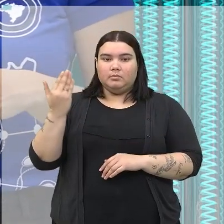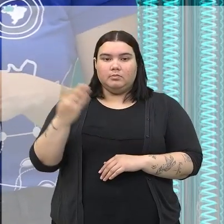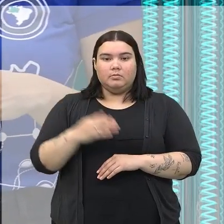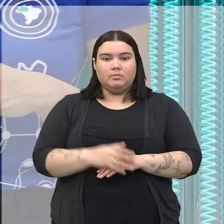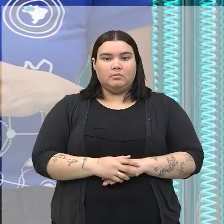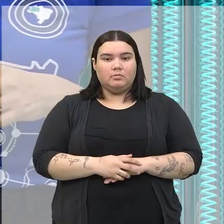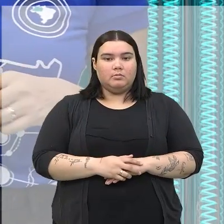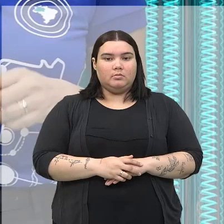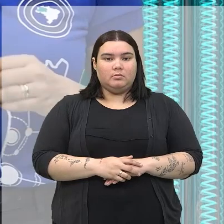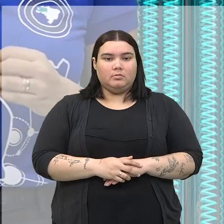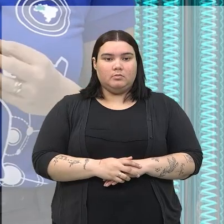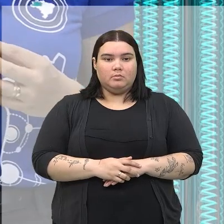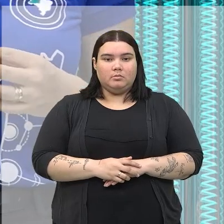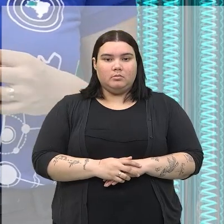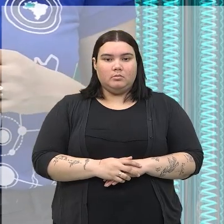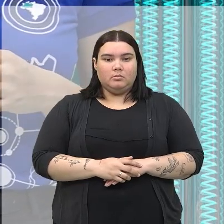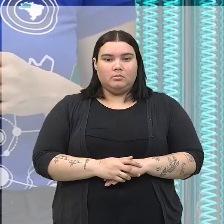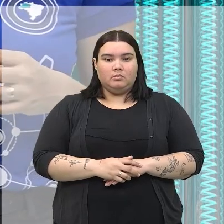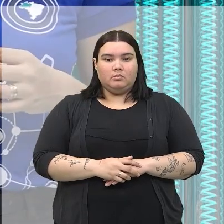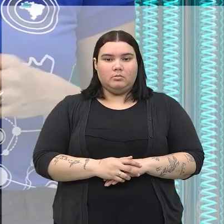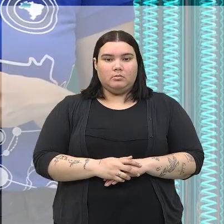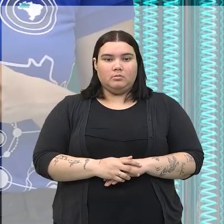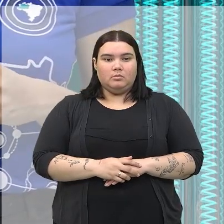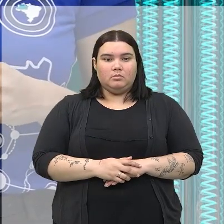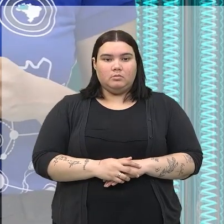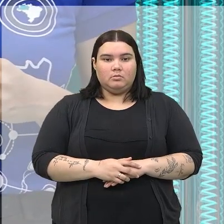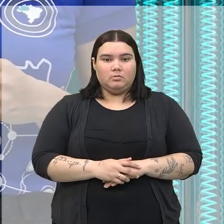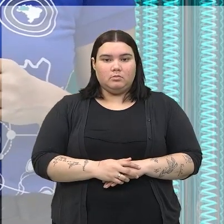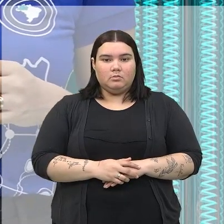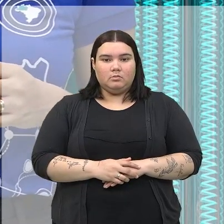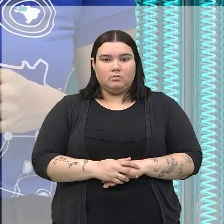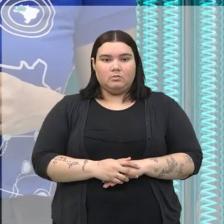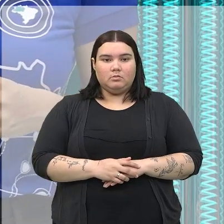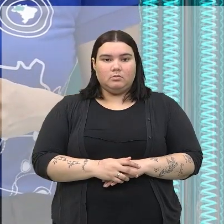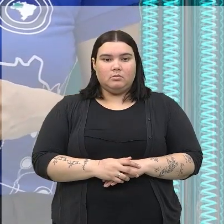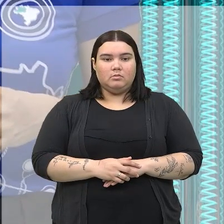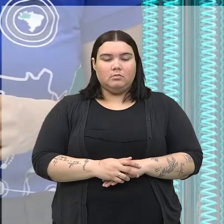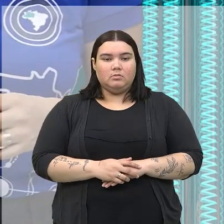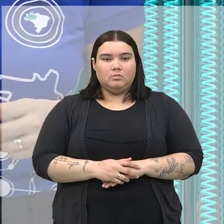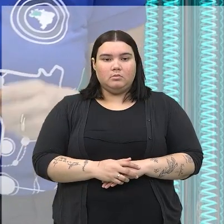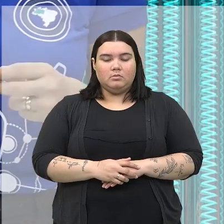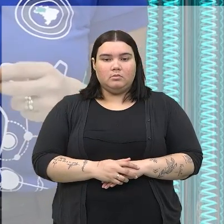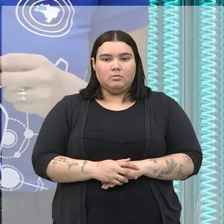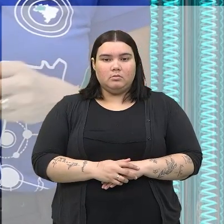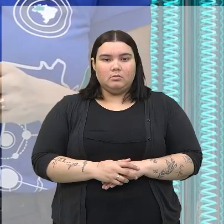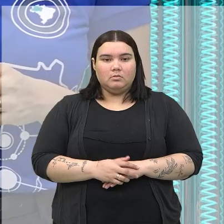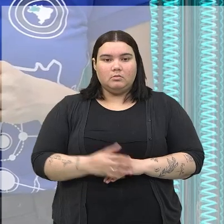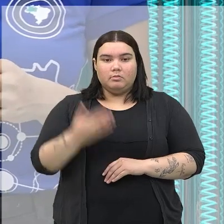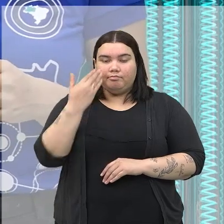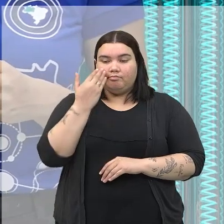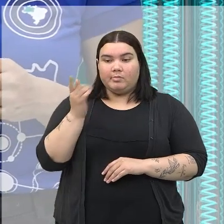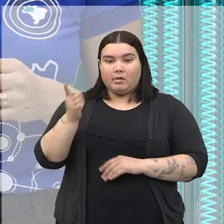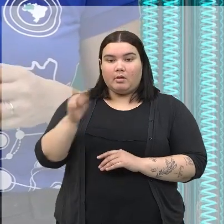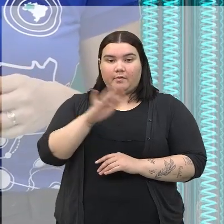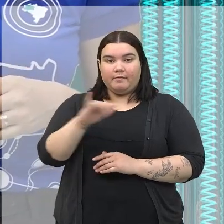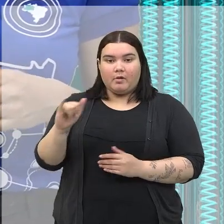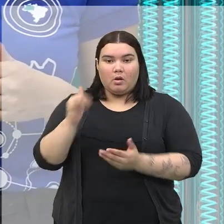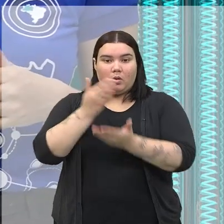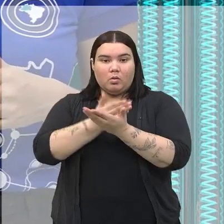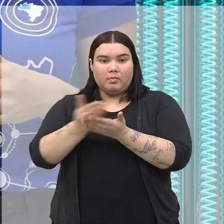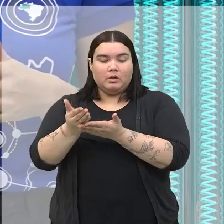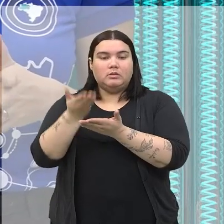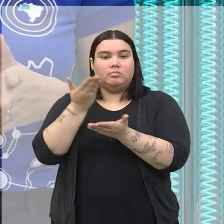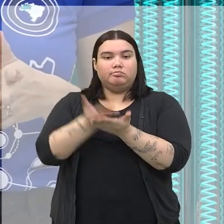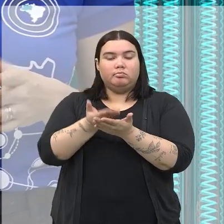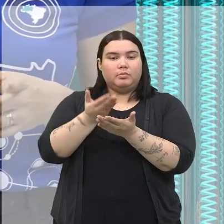new job in August. He'll start a new job in August. Ele irá começar um